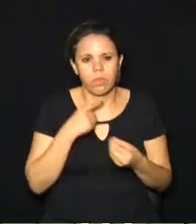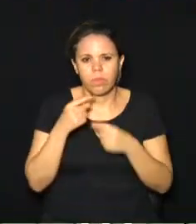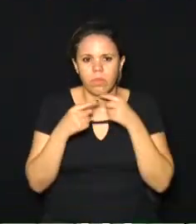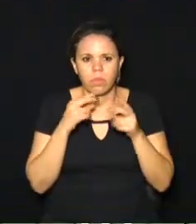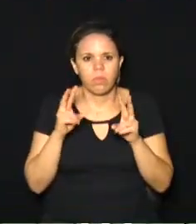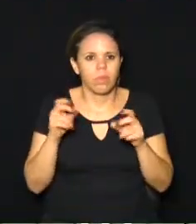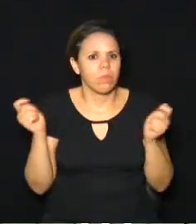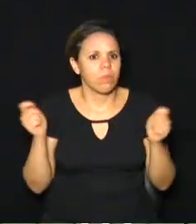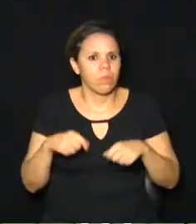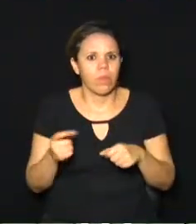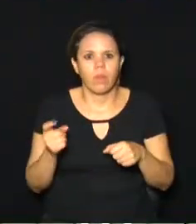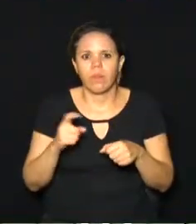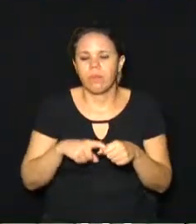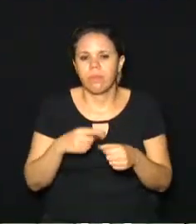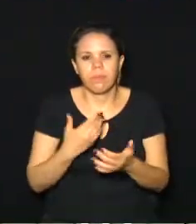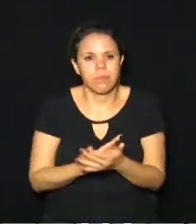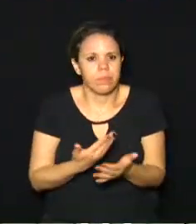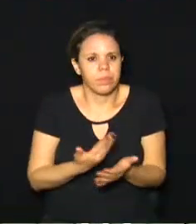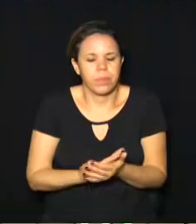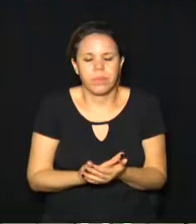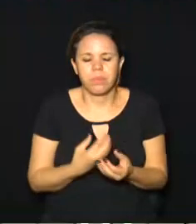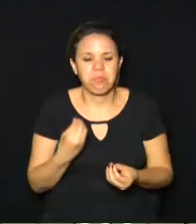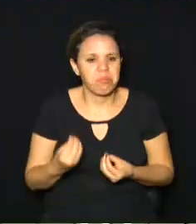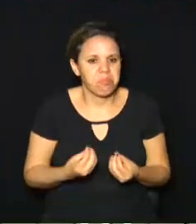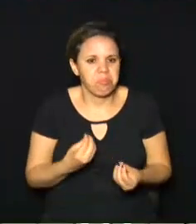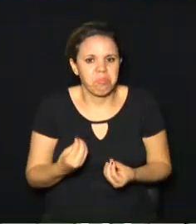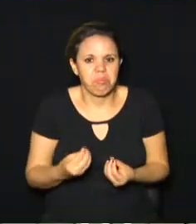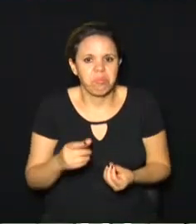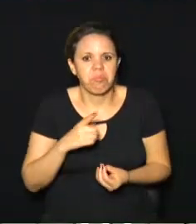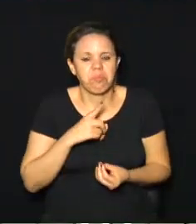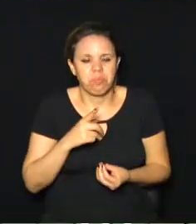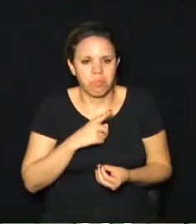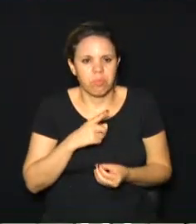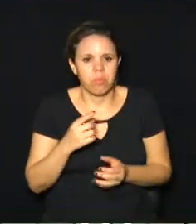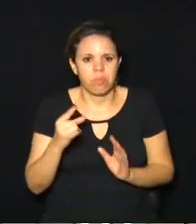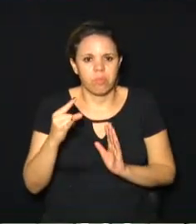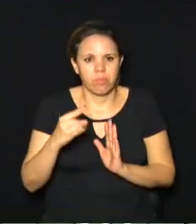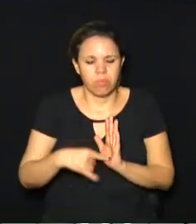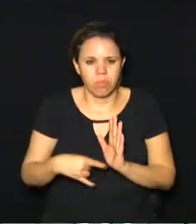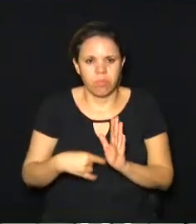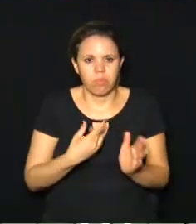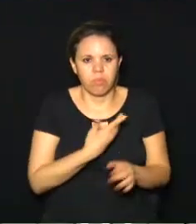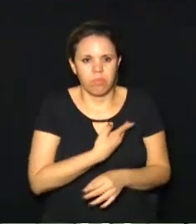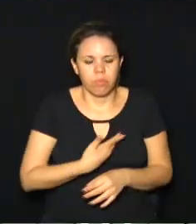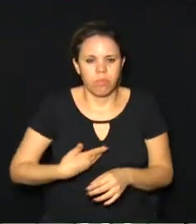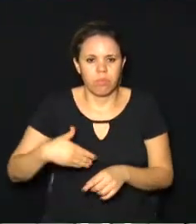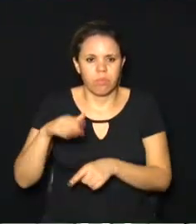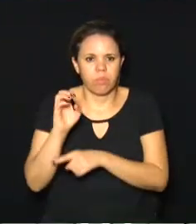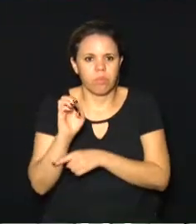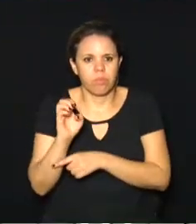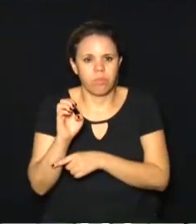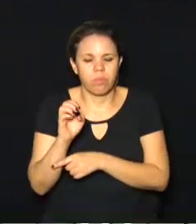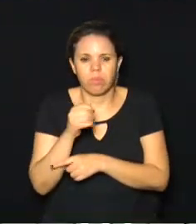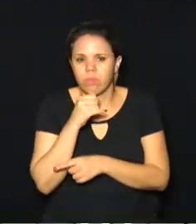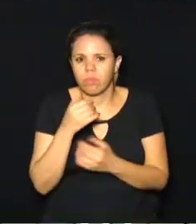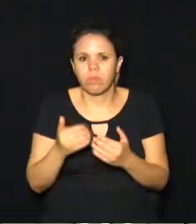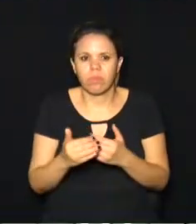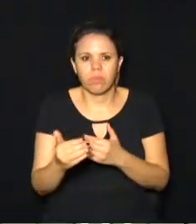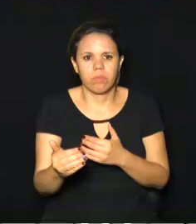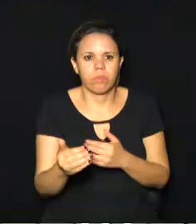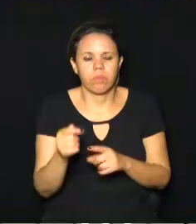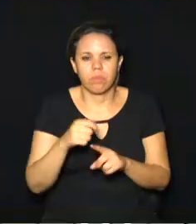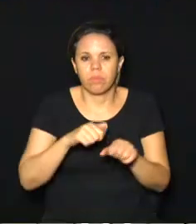sobre o possível retorno, né? Existe um protocolo do governo do estado que prevê o início do retorno